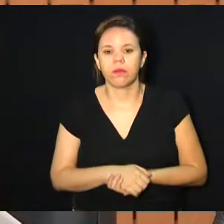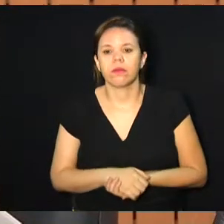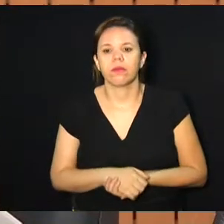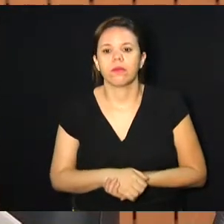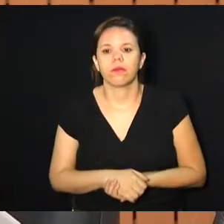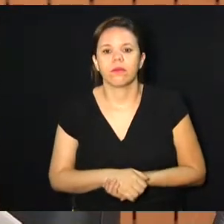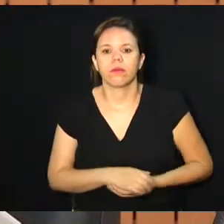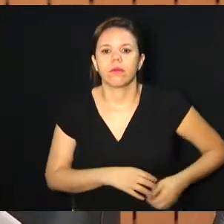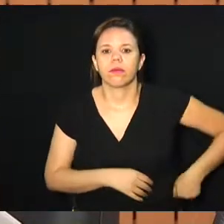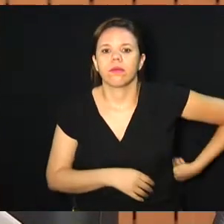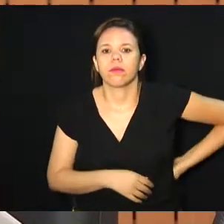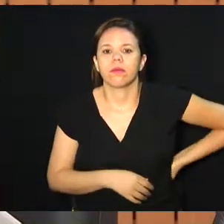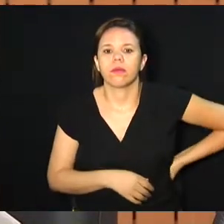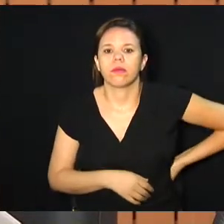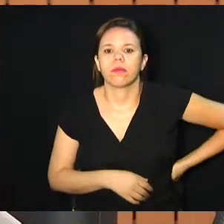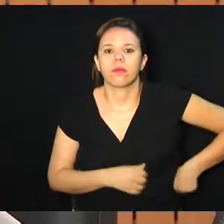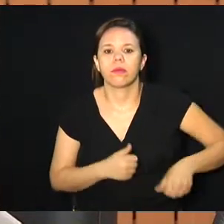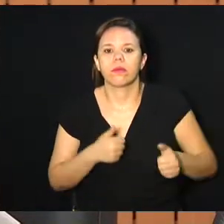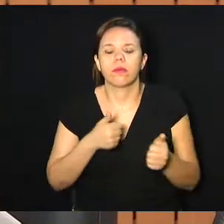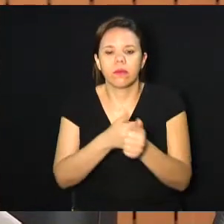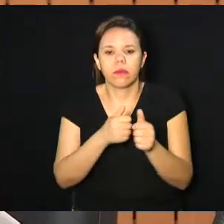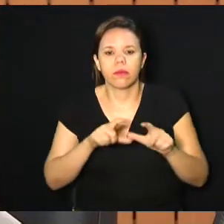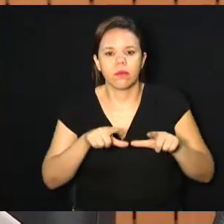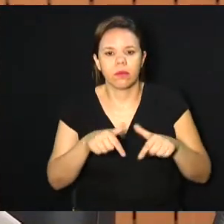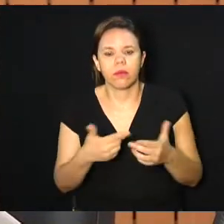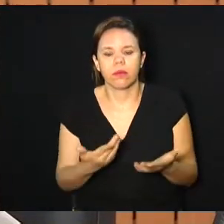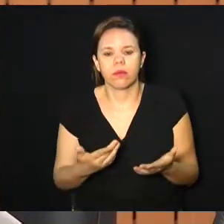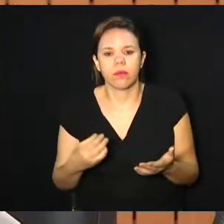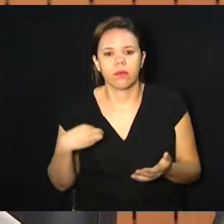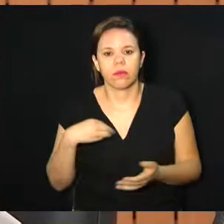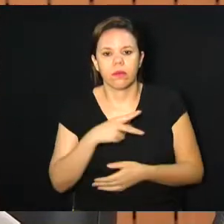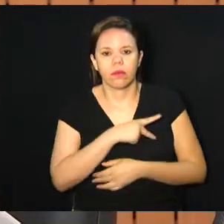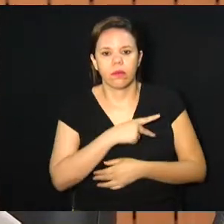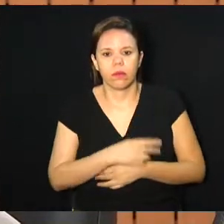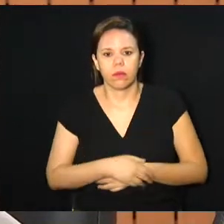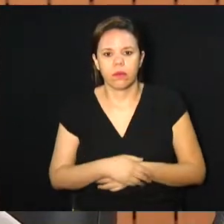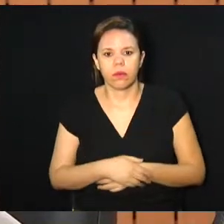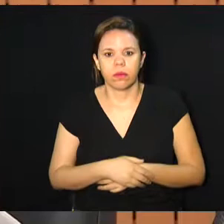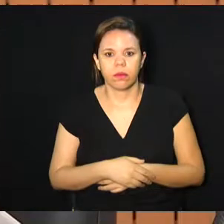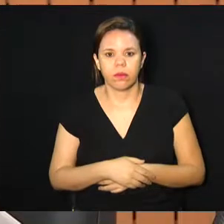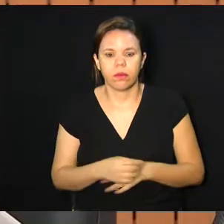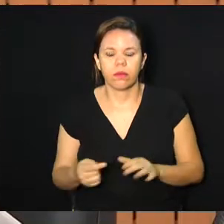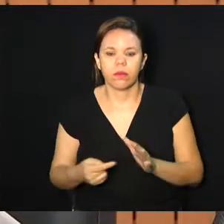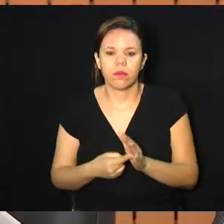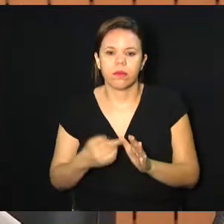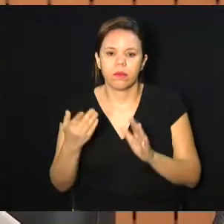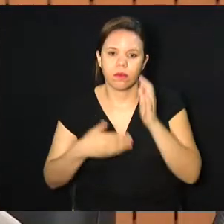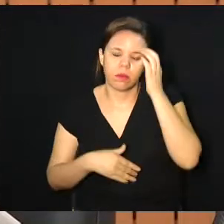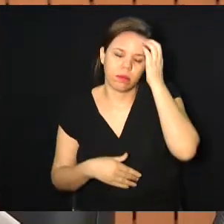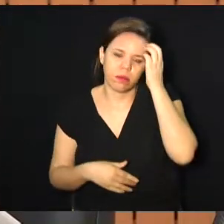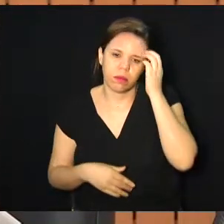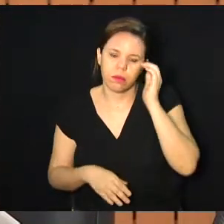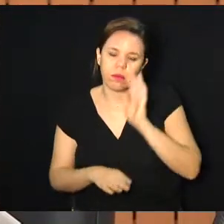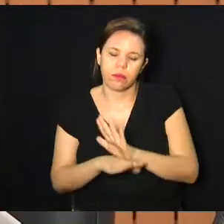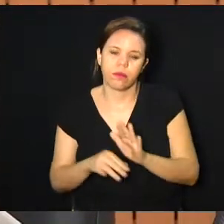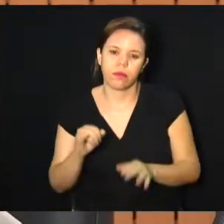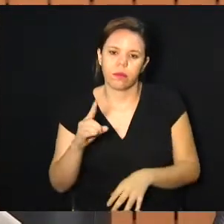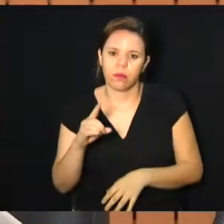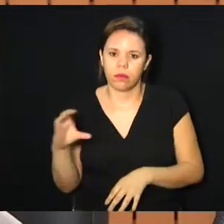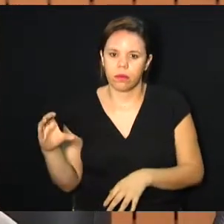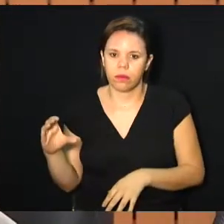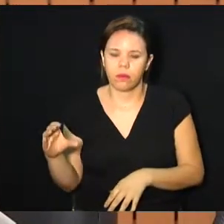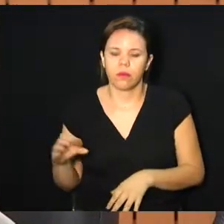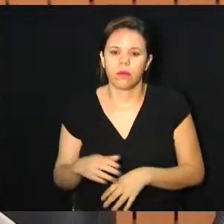e acompanhando a ação que o Ministério Público impetrou, com o auxílio do IDEC e da Minha